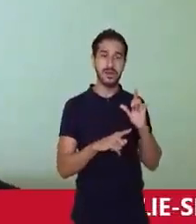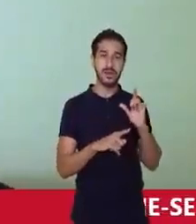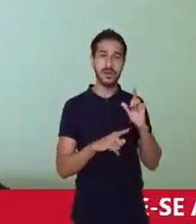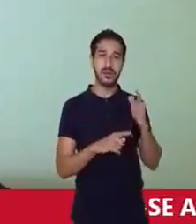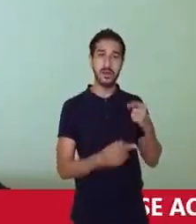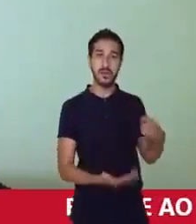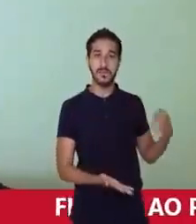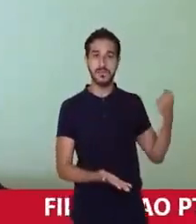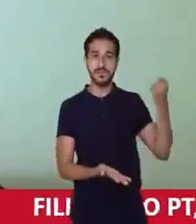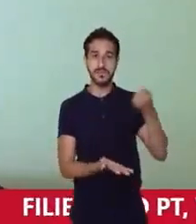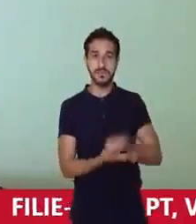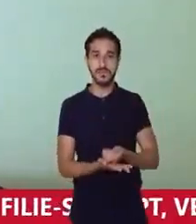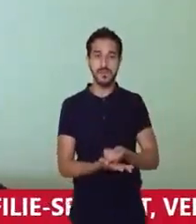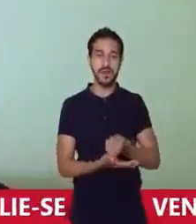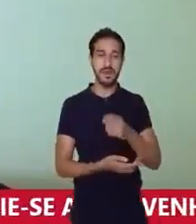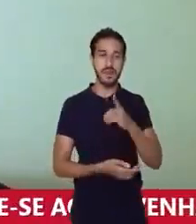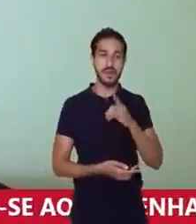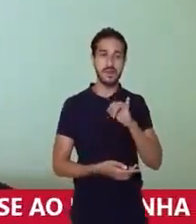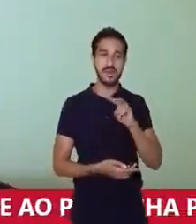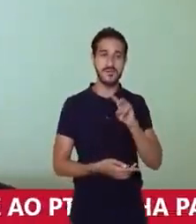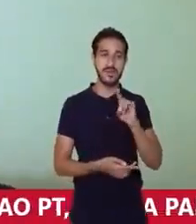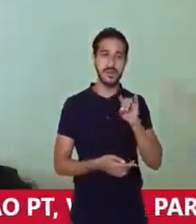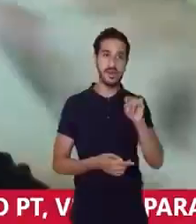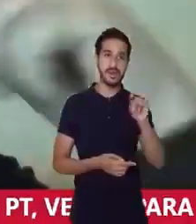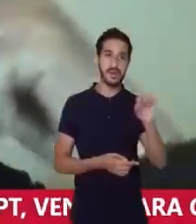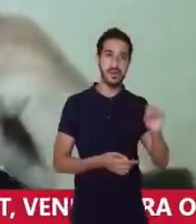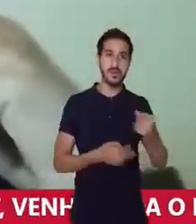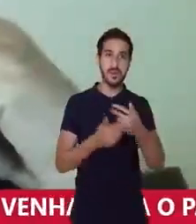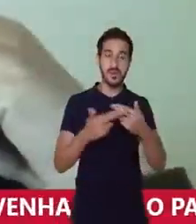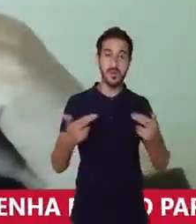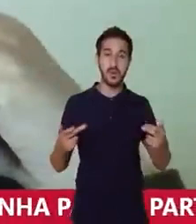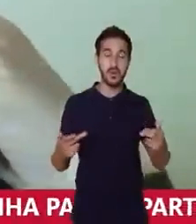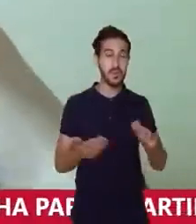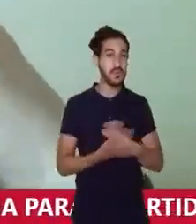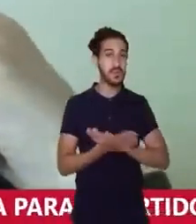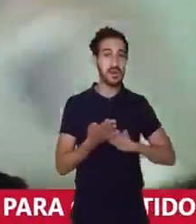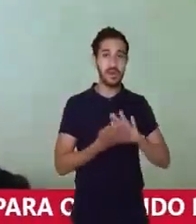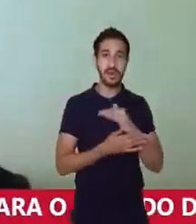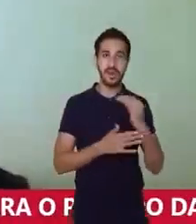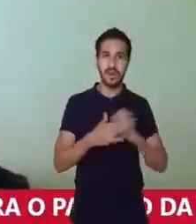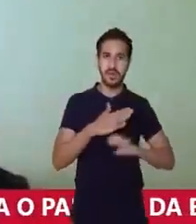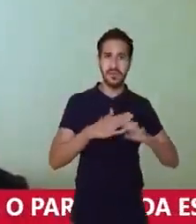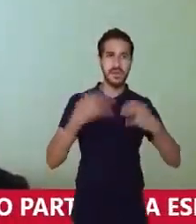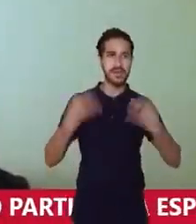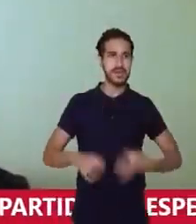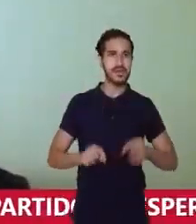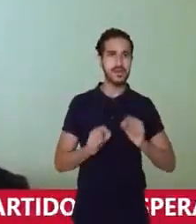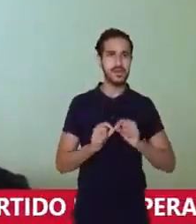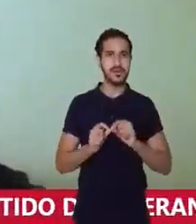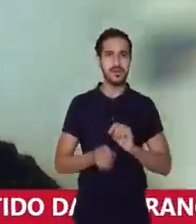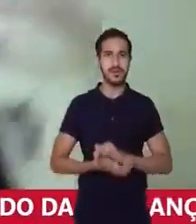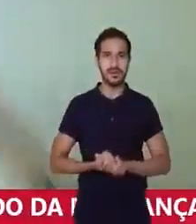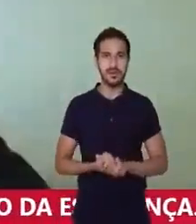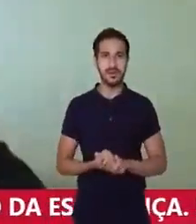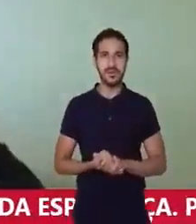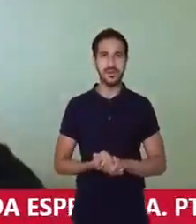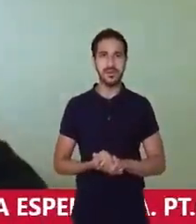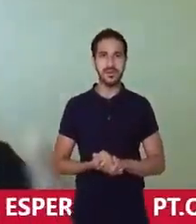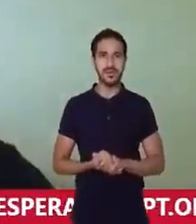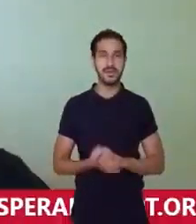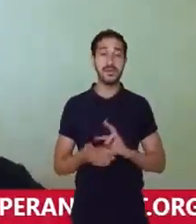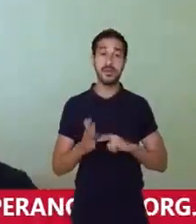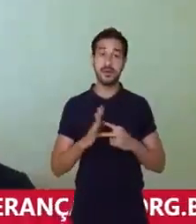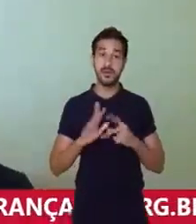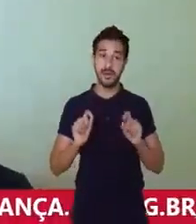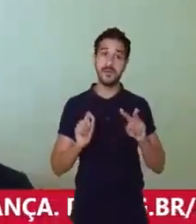o pagamento de dividendos, coisa que nenhuma empresa decente faz. Ou